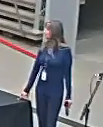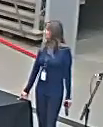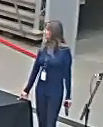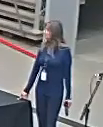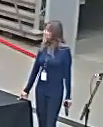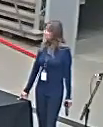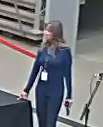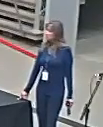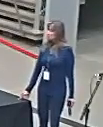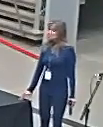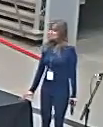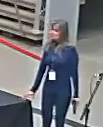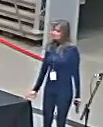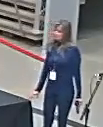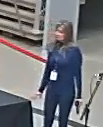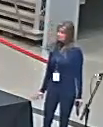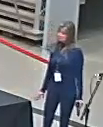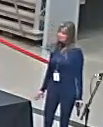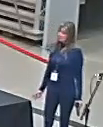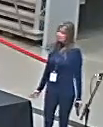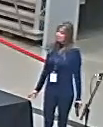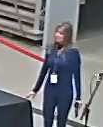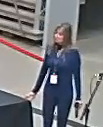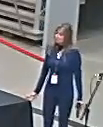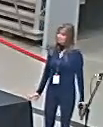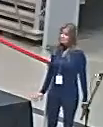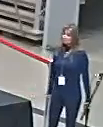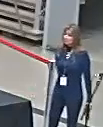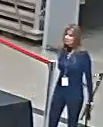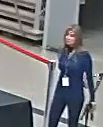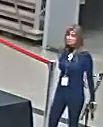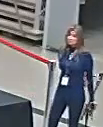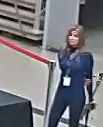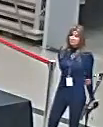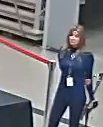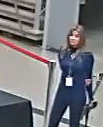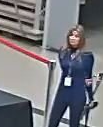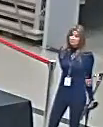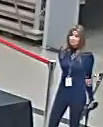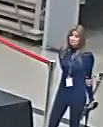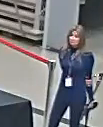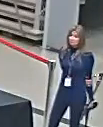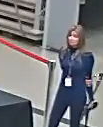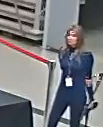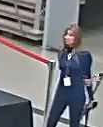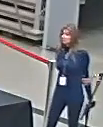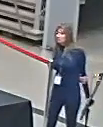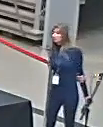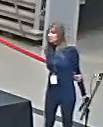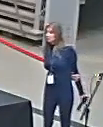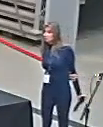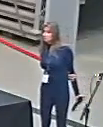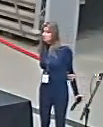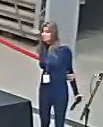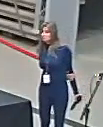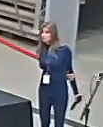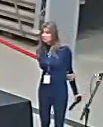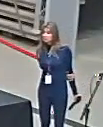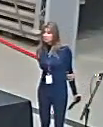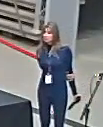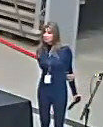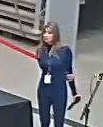estado de Minas Gerais requerimento do professor Wendel que pede que